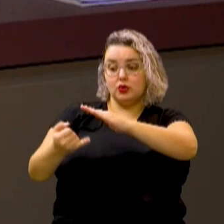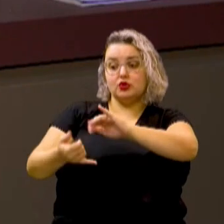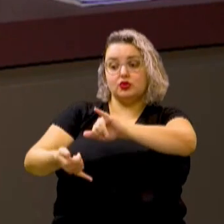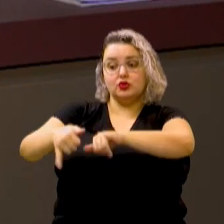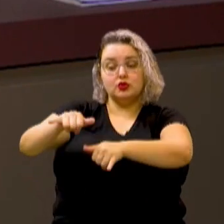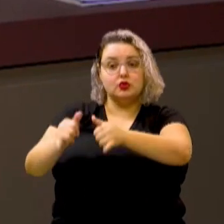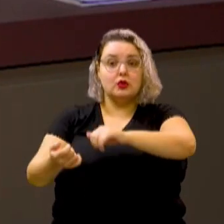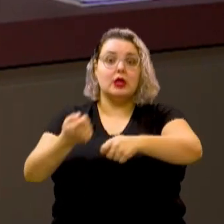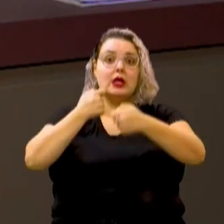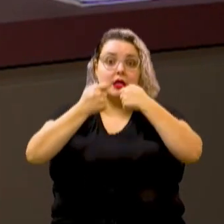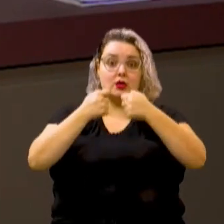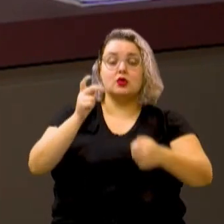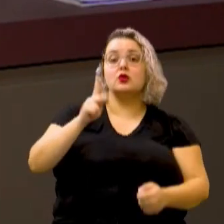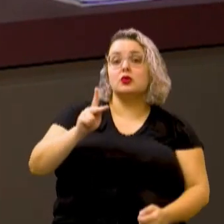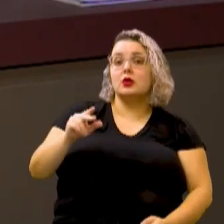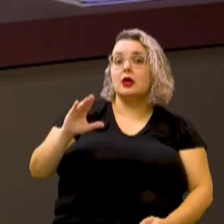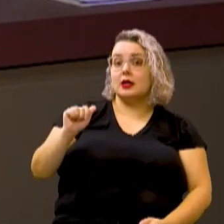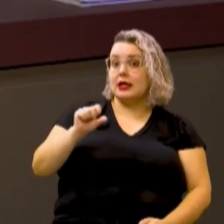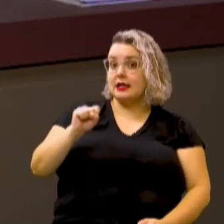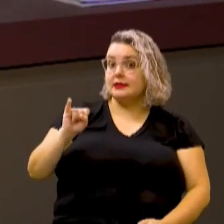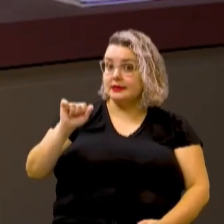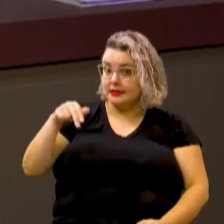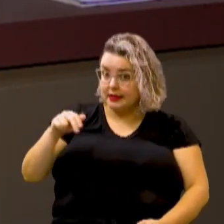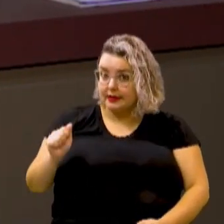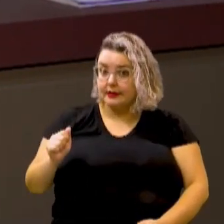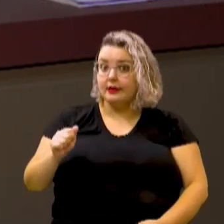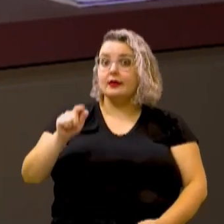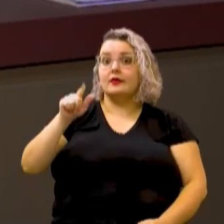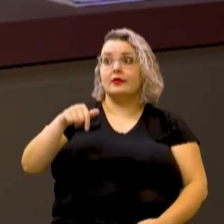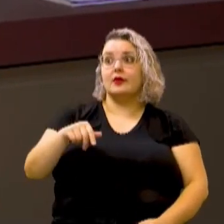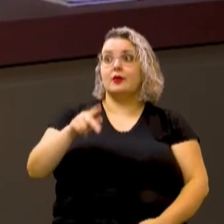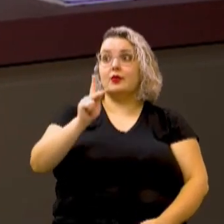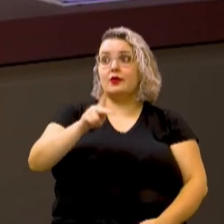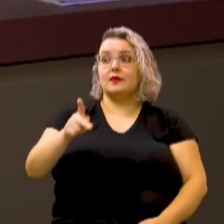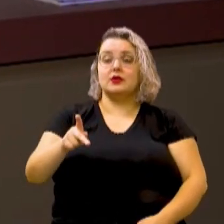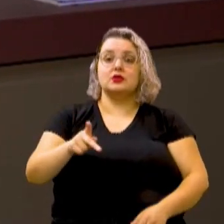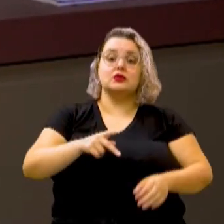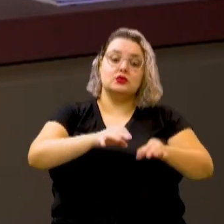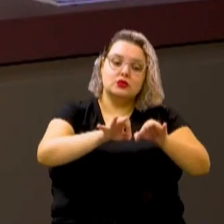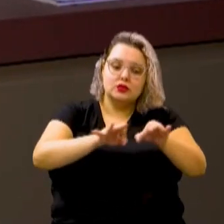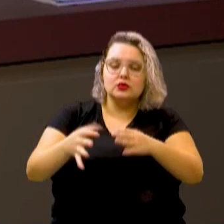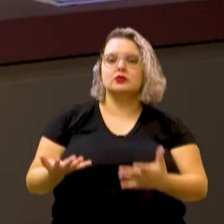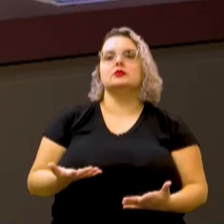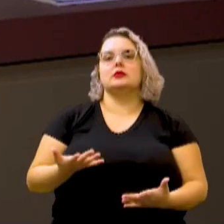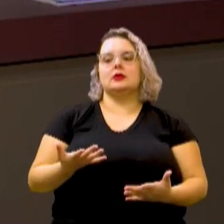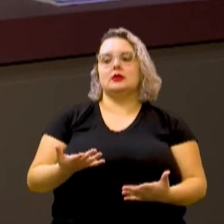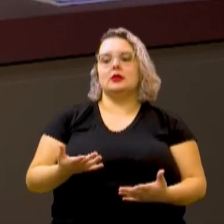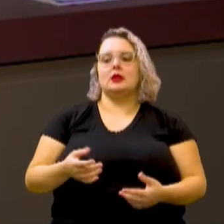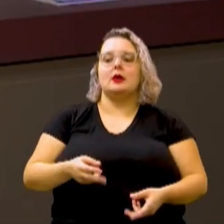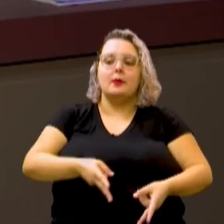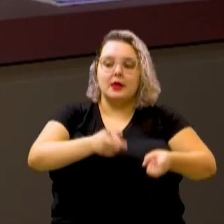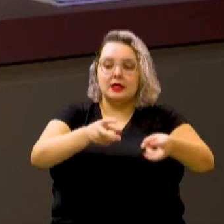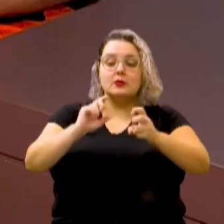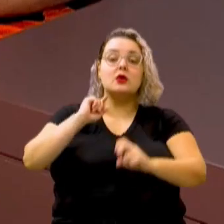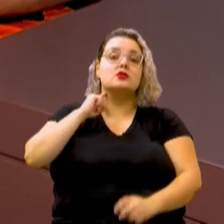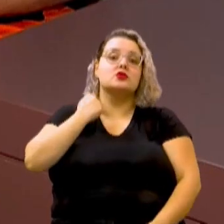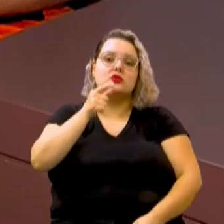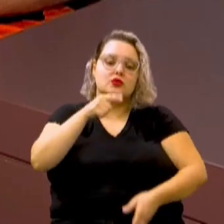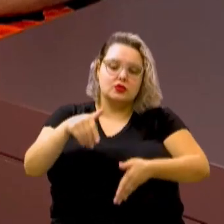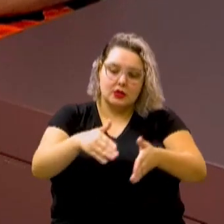de Química entrevistar a professora Cassiana, que foi orientadora da tese que identificou os poluentes dos